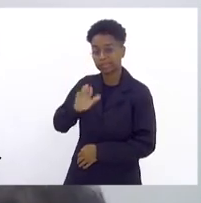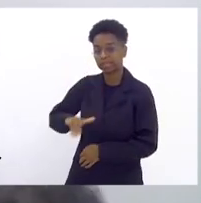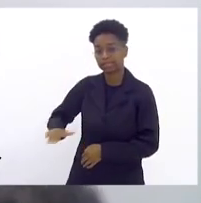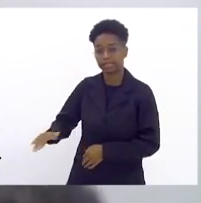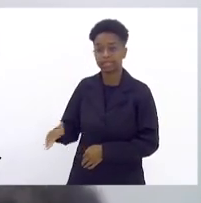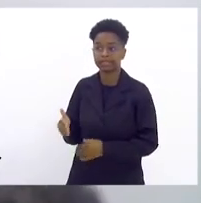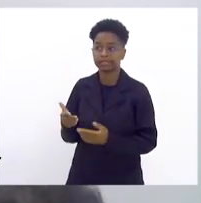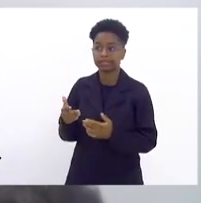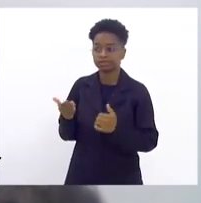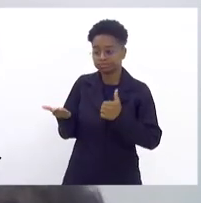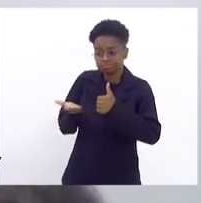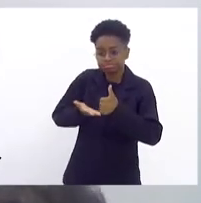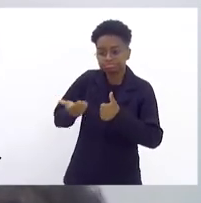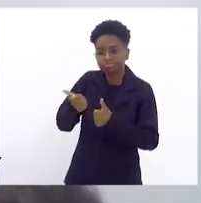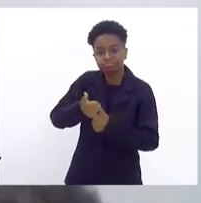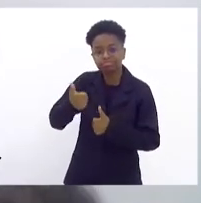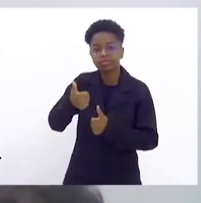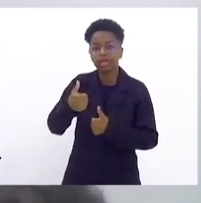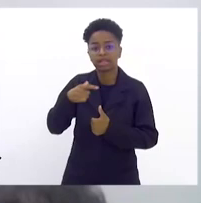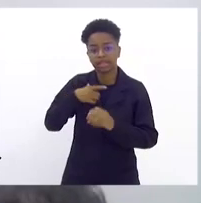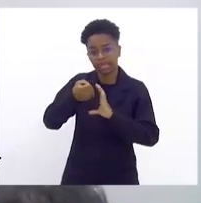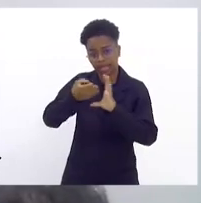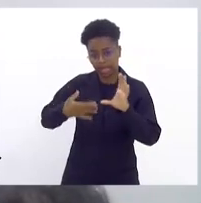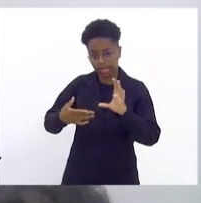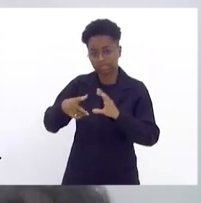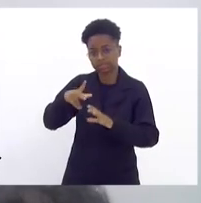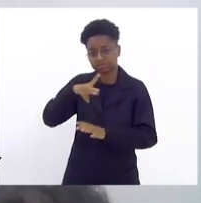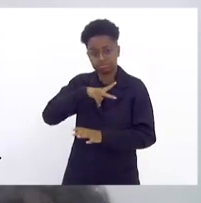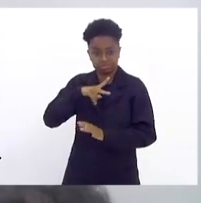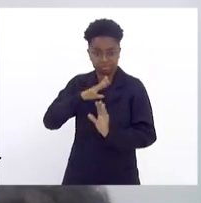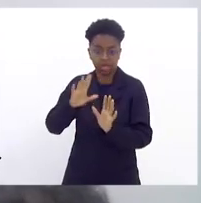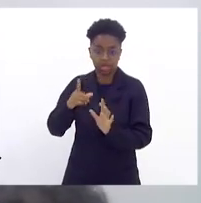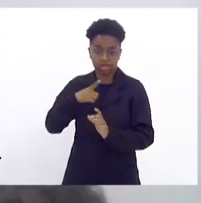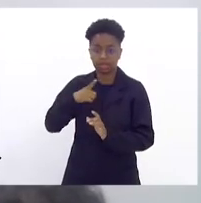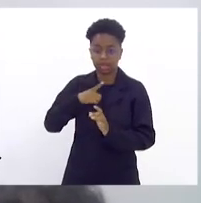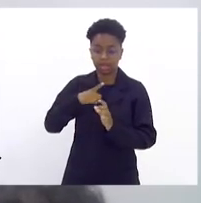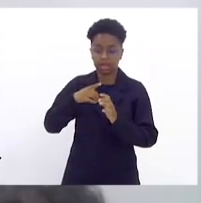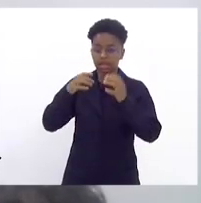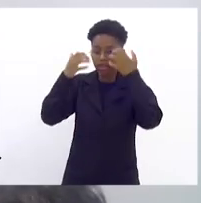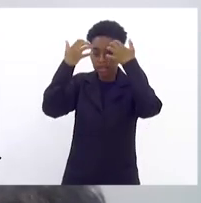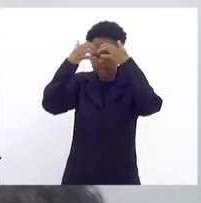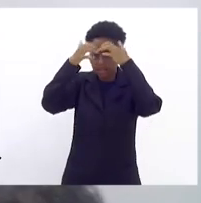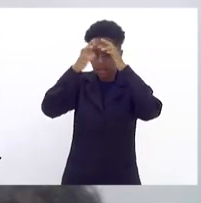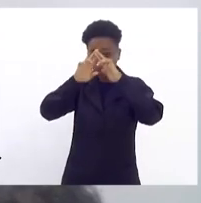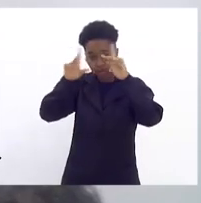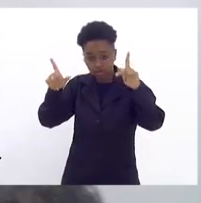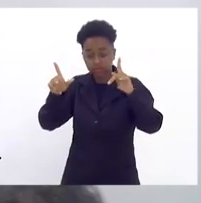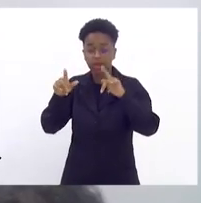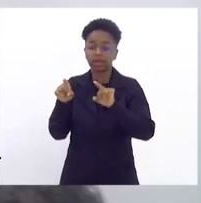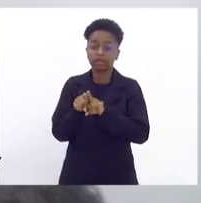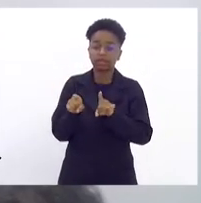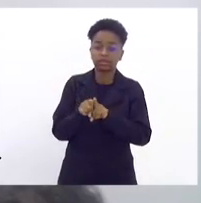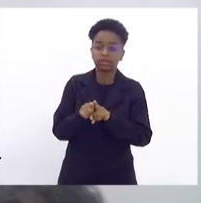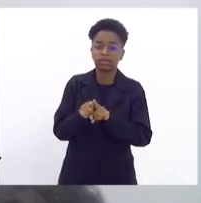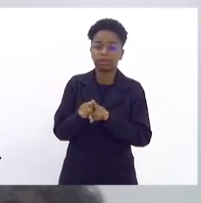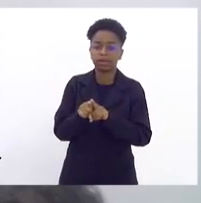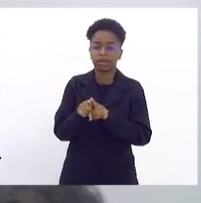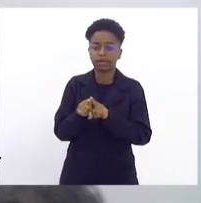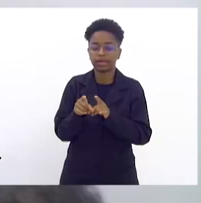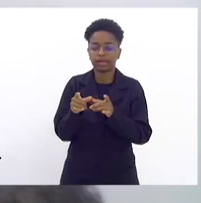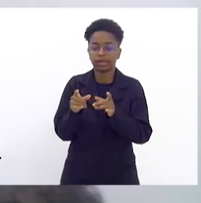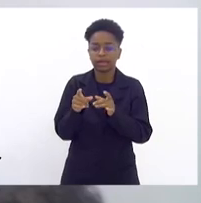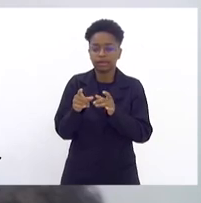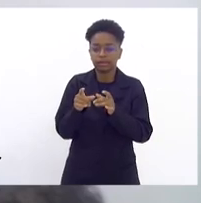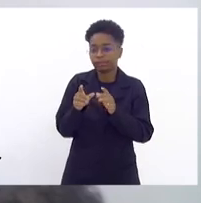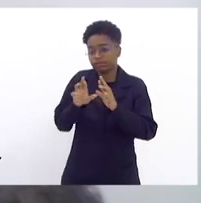grau suporte um que tinha minhas particularidades tinhas neutro divergências né minhas adversidade porém